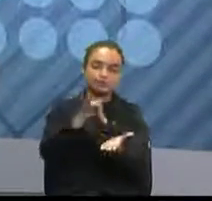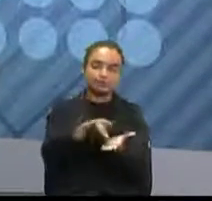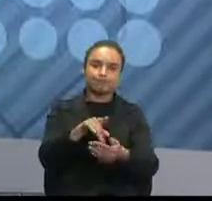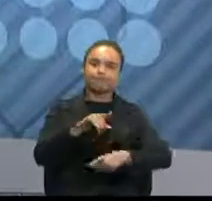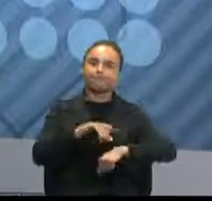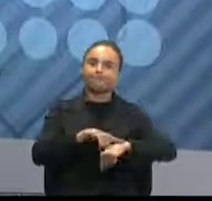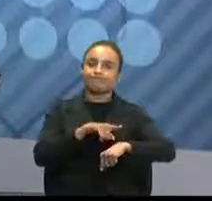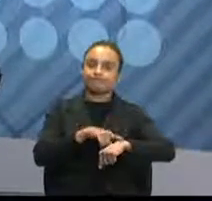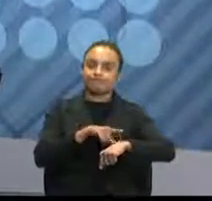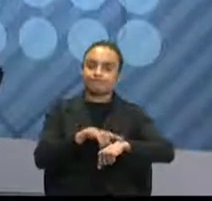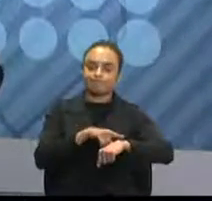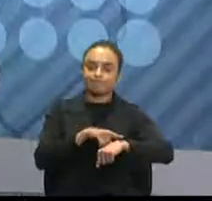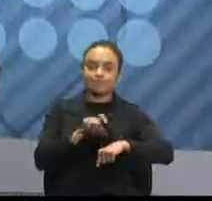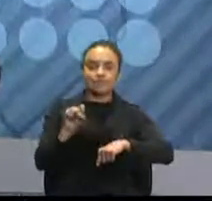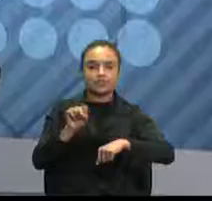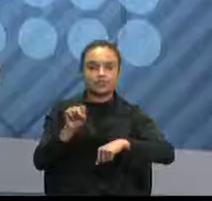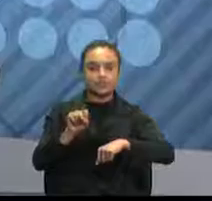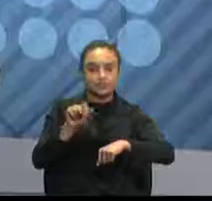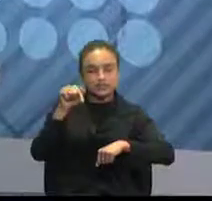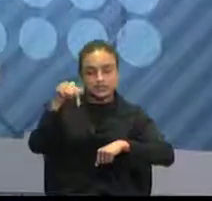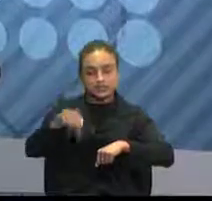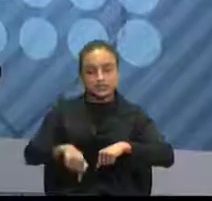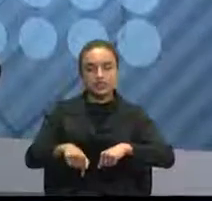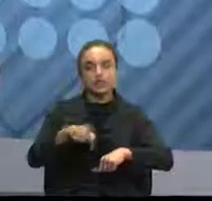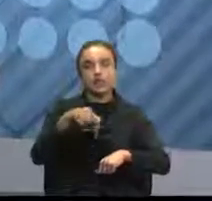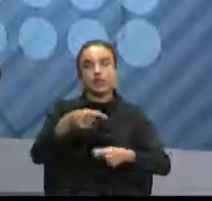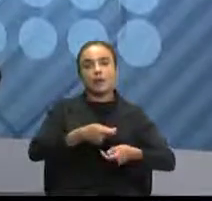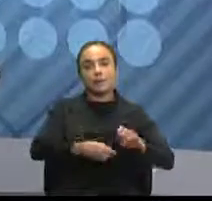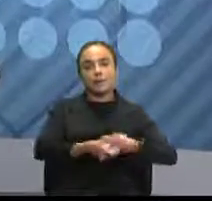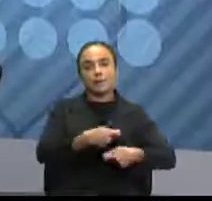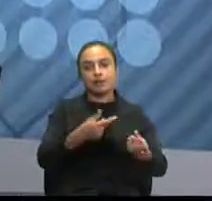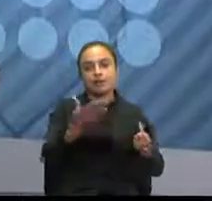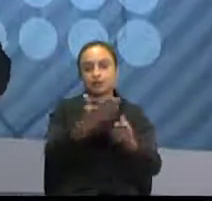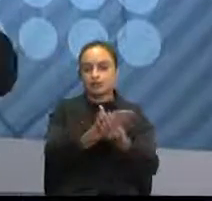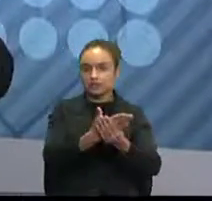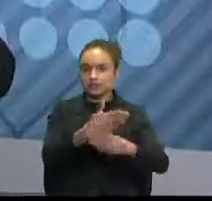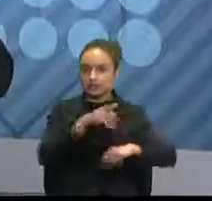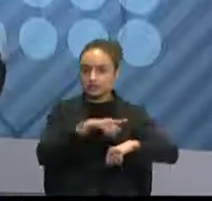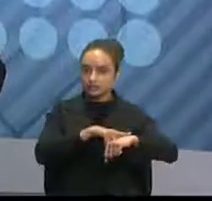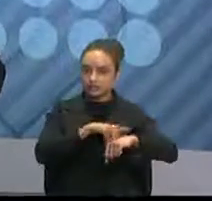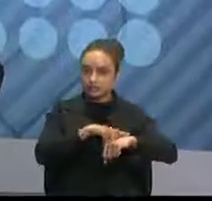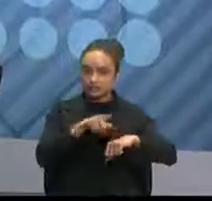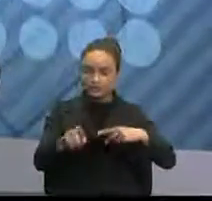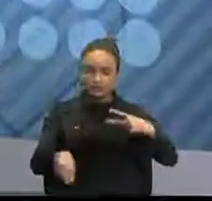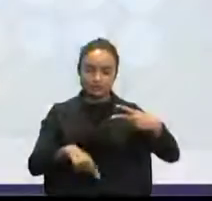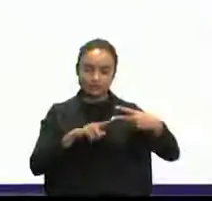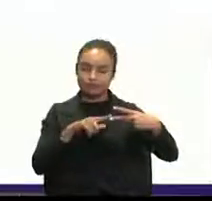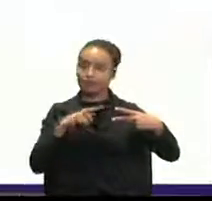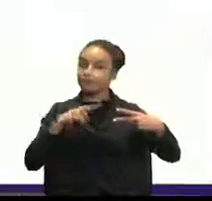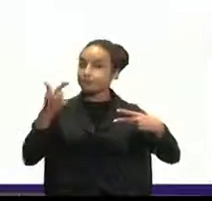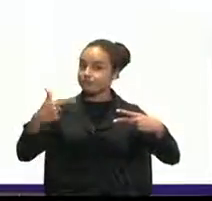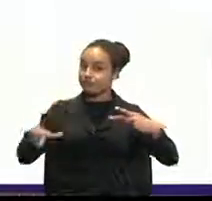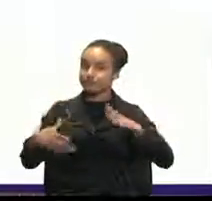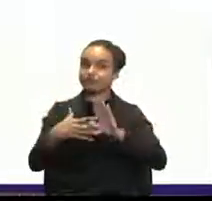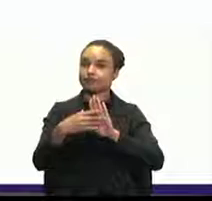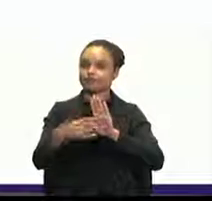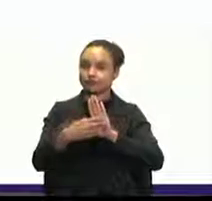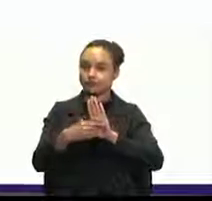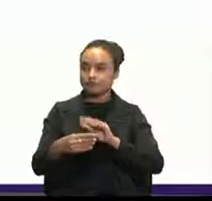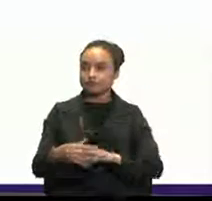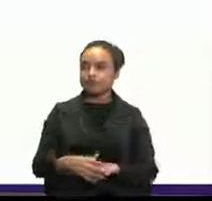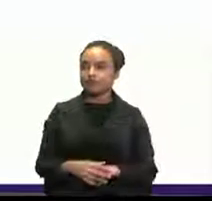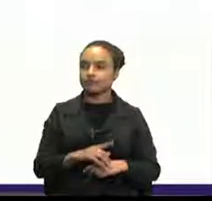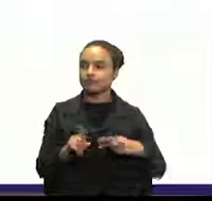aquele exato segundo também isso é mercado à vista nós temos outras modalidades também vamos ao quadro